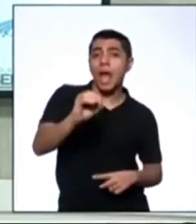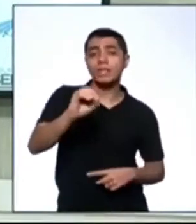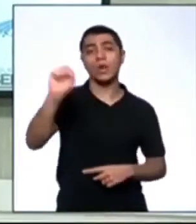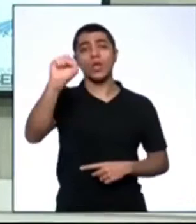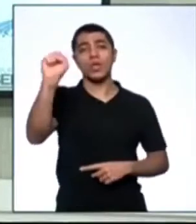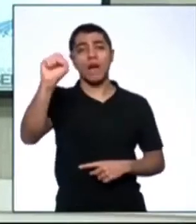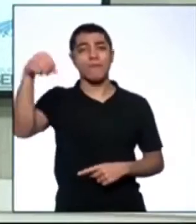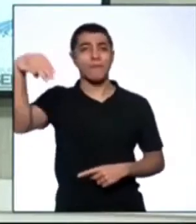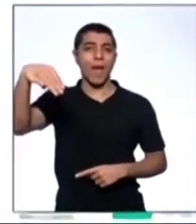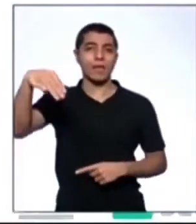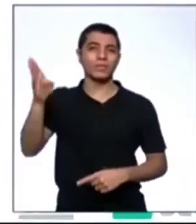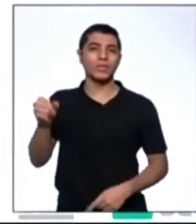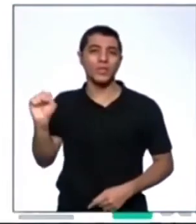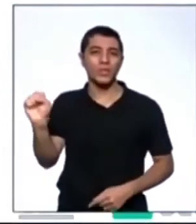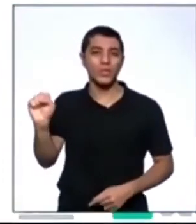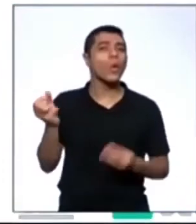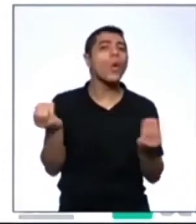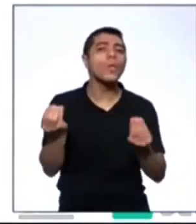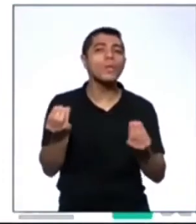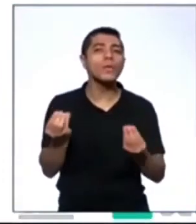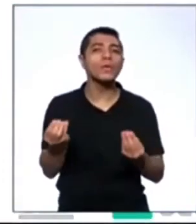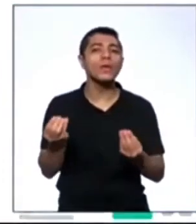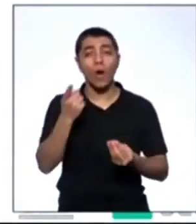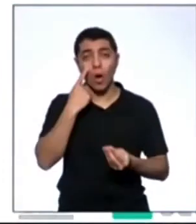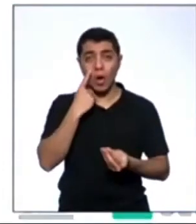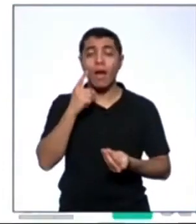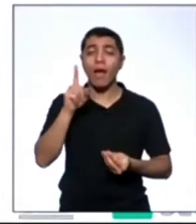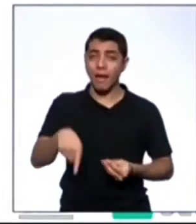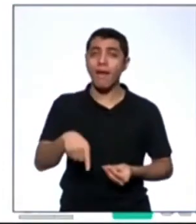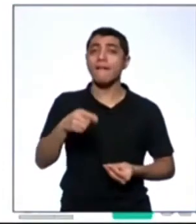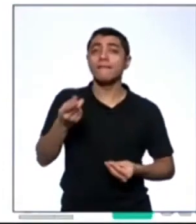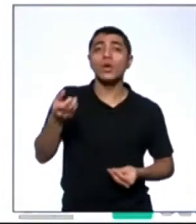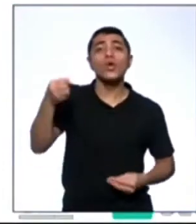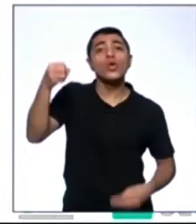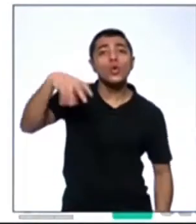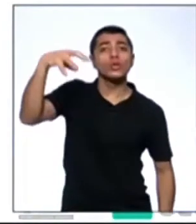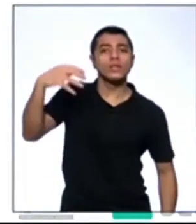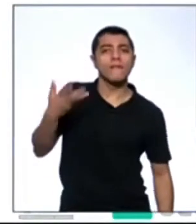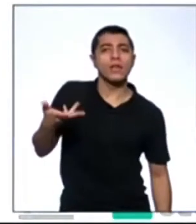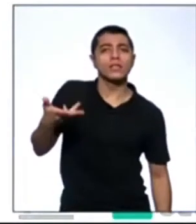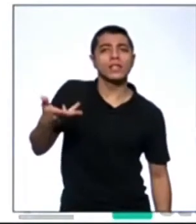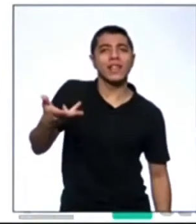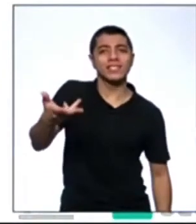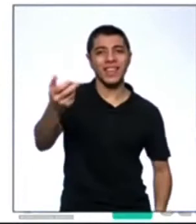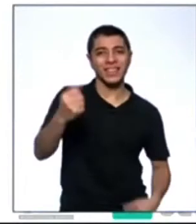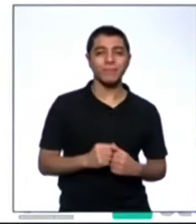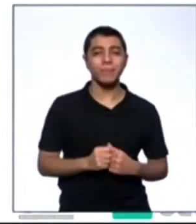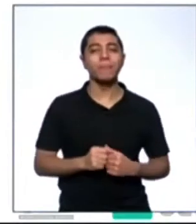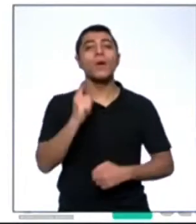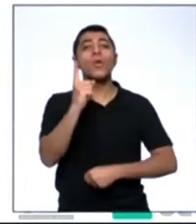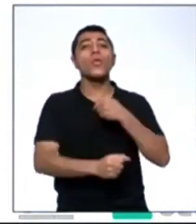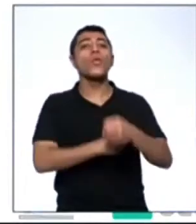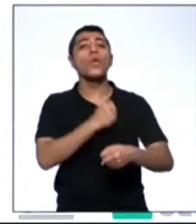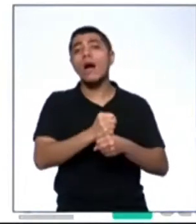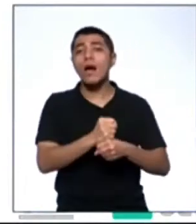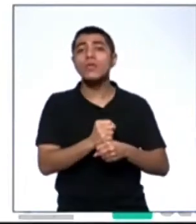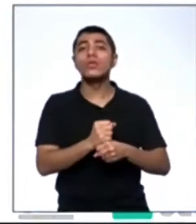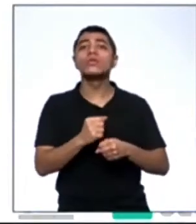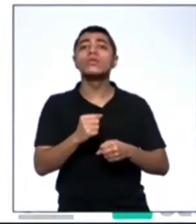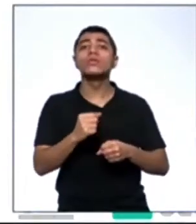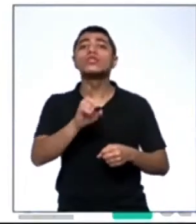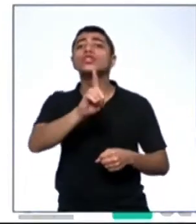ó. O 3 vezes 10 a oitava metros por segundo é a velocidade da luz. E os 365 dias de um ano em segundos dá